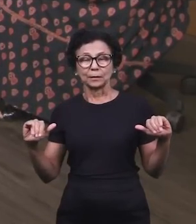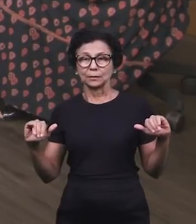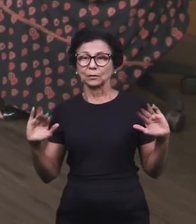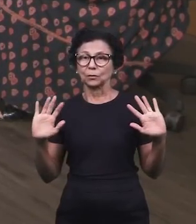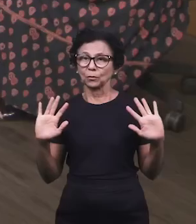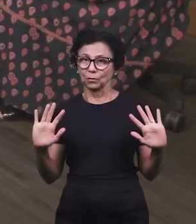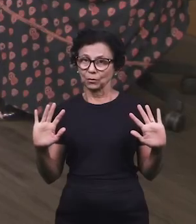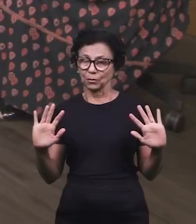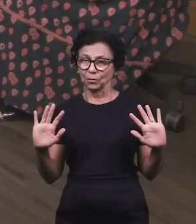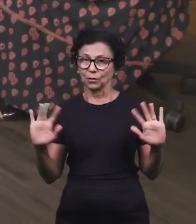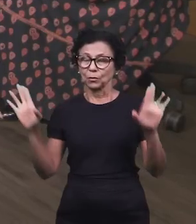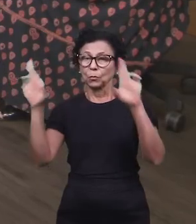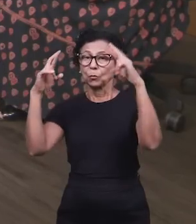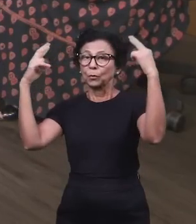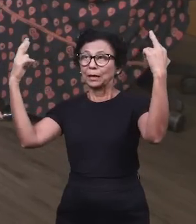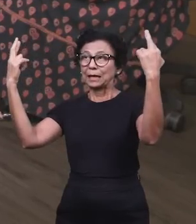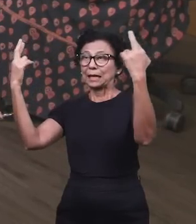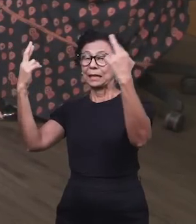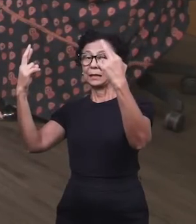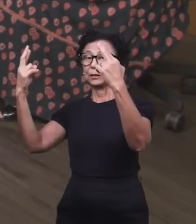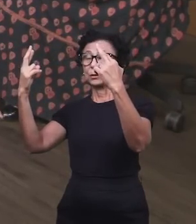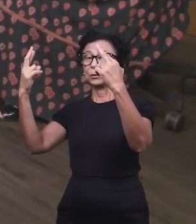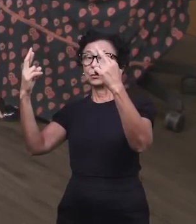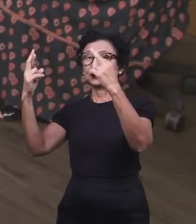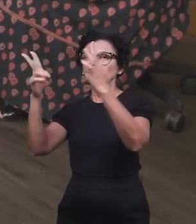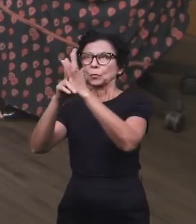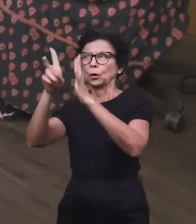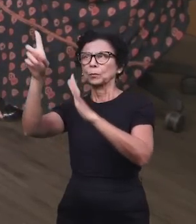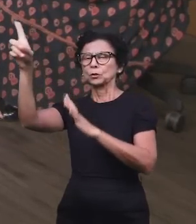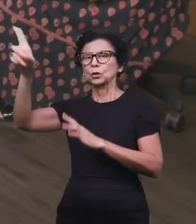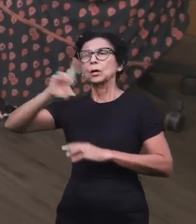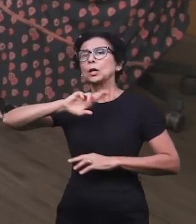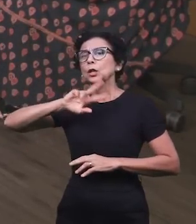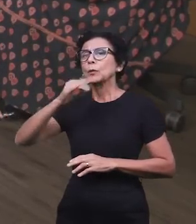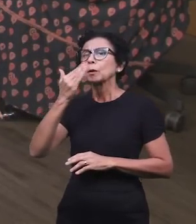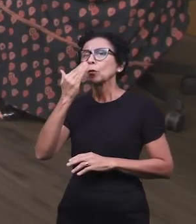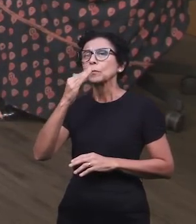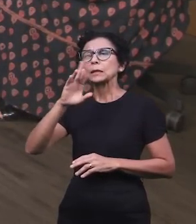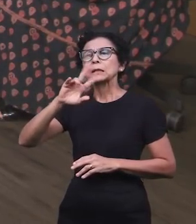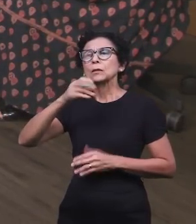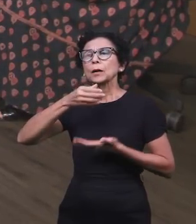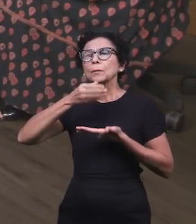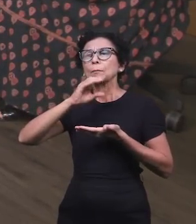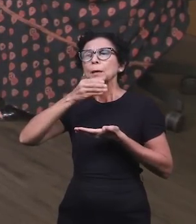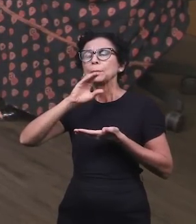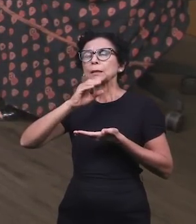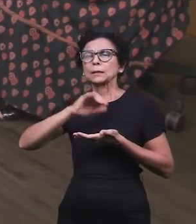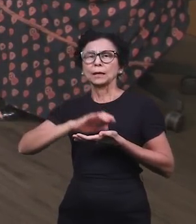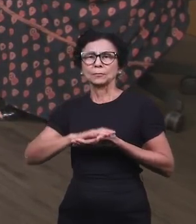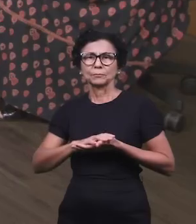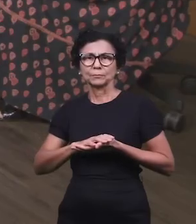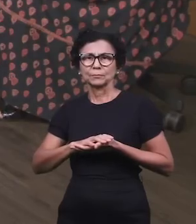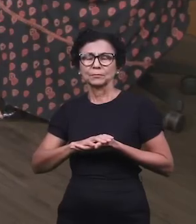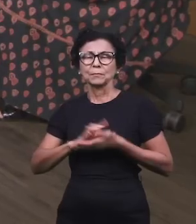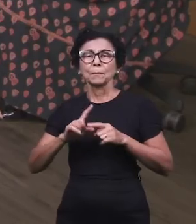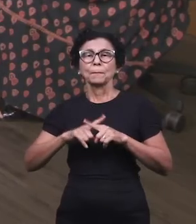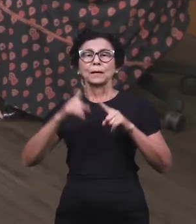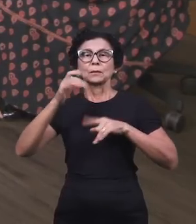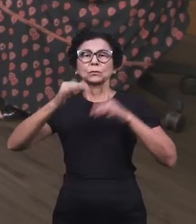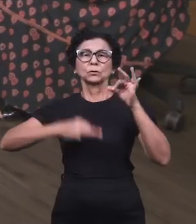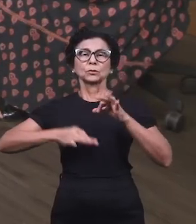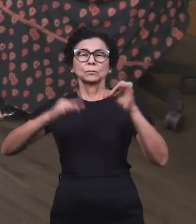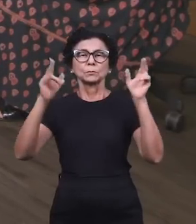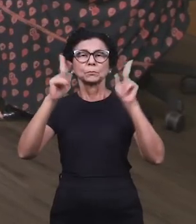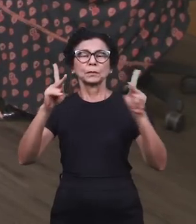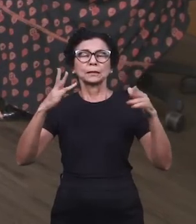não é comida nem bebida, mas justiça e paz e alegria do Espírito Santo. Então vejam que o Senhor aqui